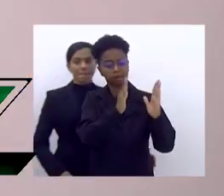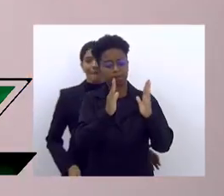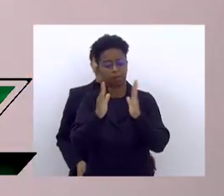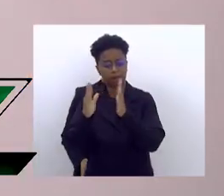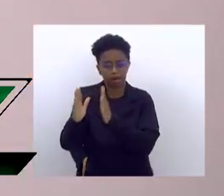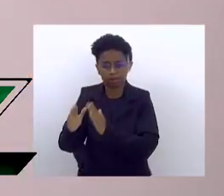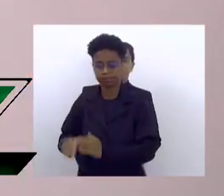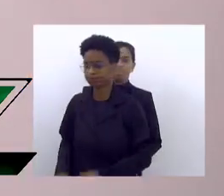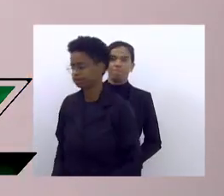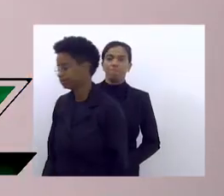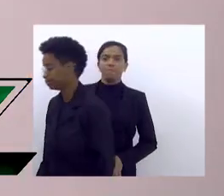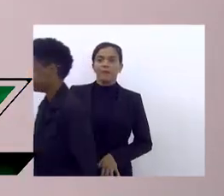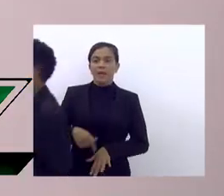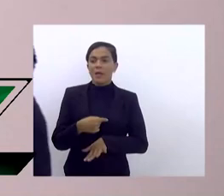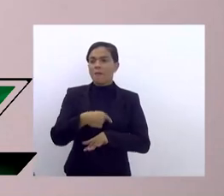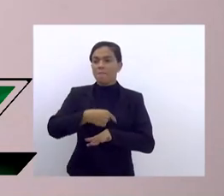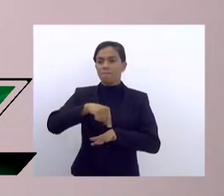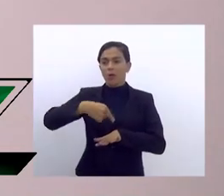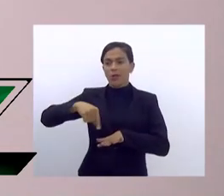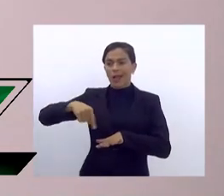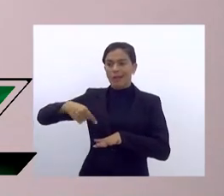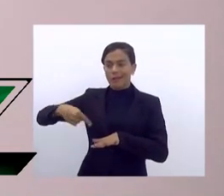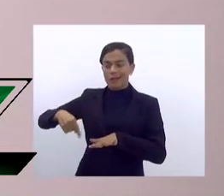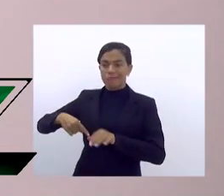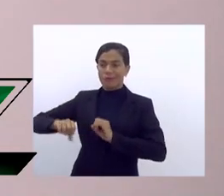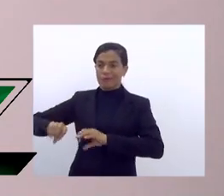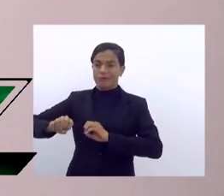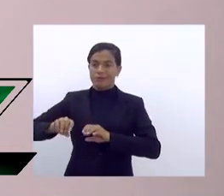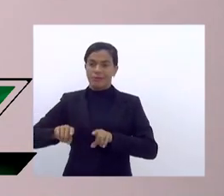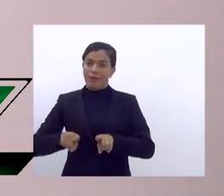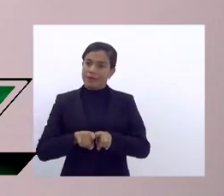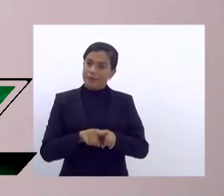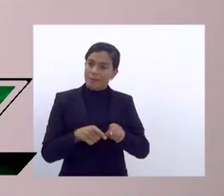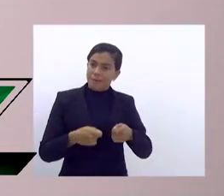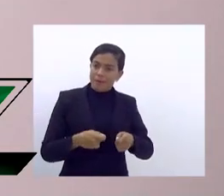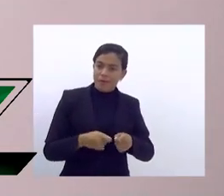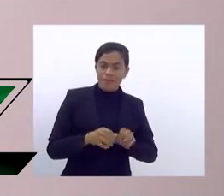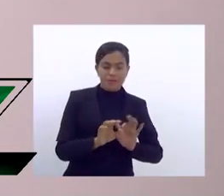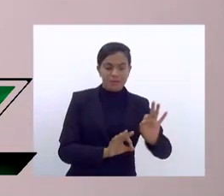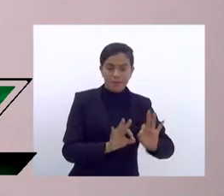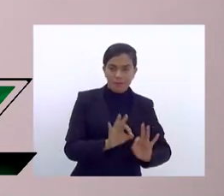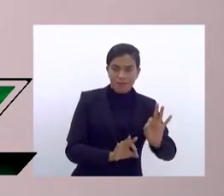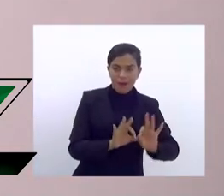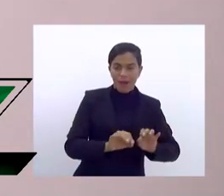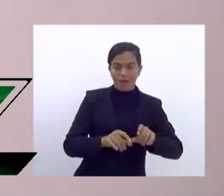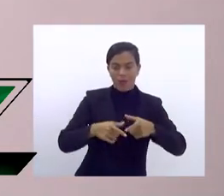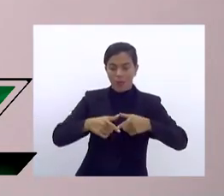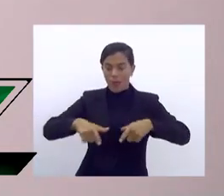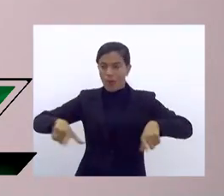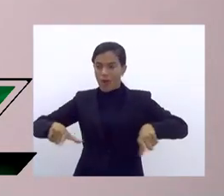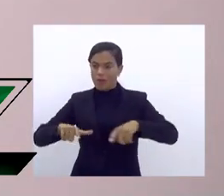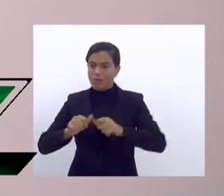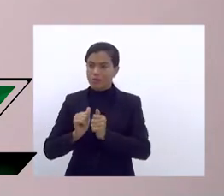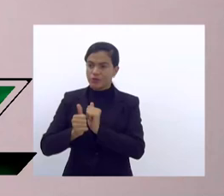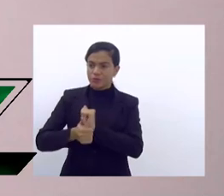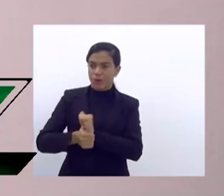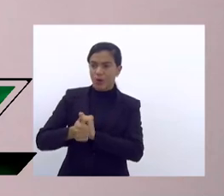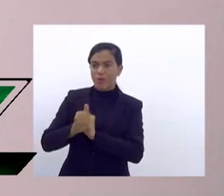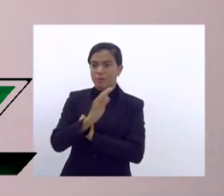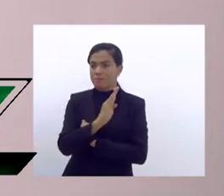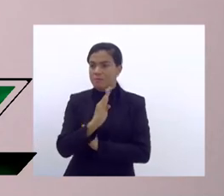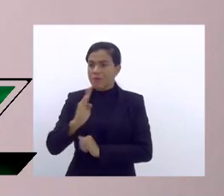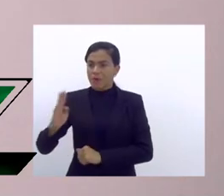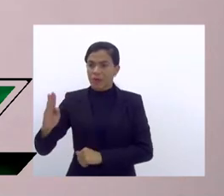e modalidades da educação ela também precisa estar equipada com quadras de esportes bibliotecas materiais